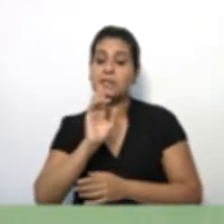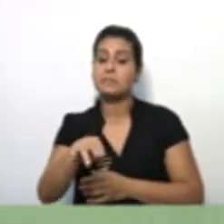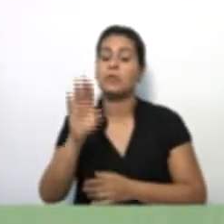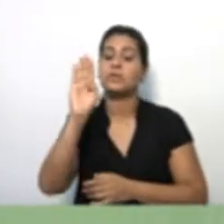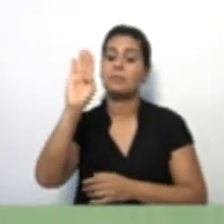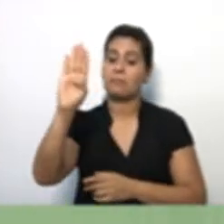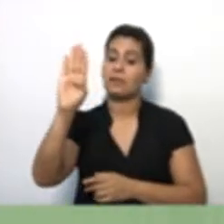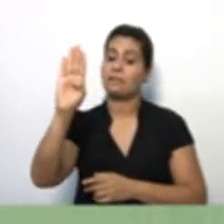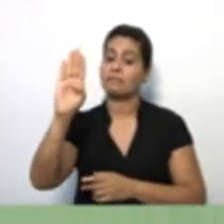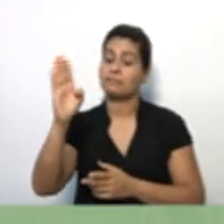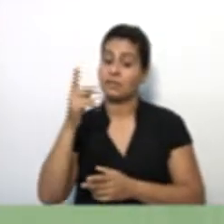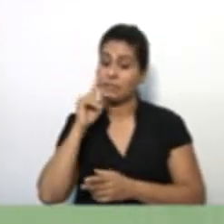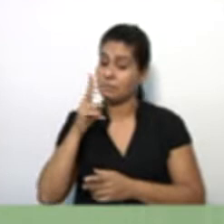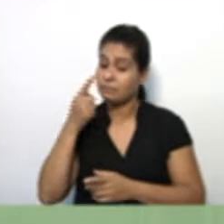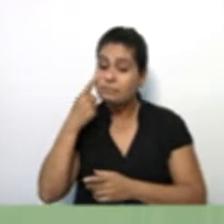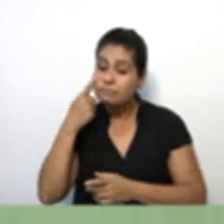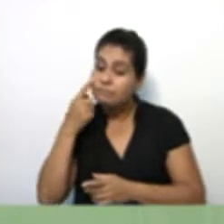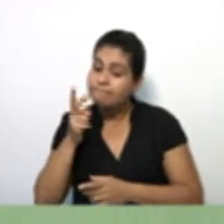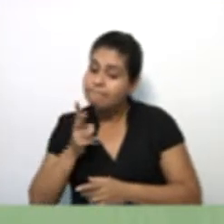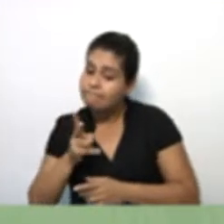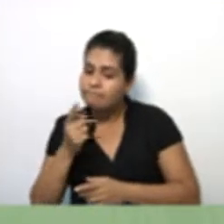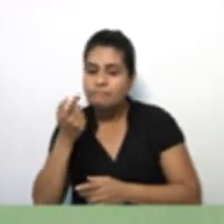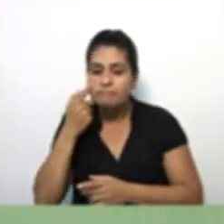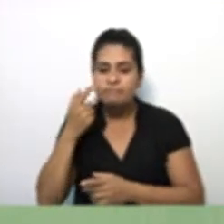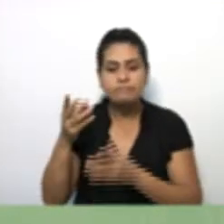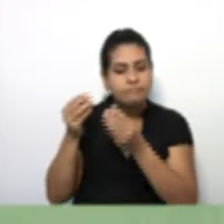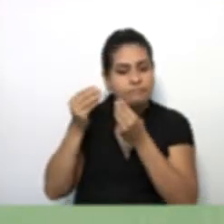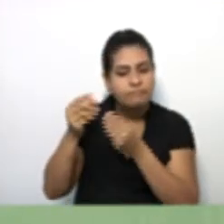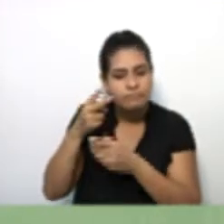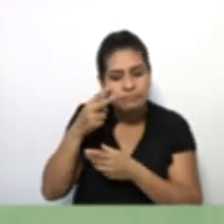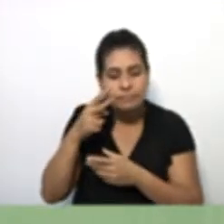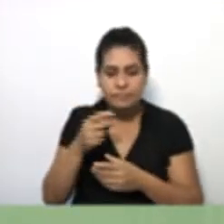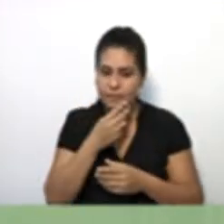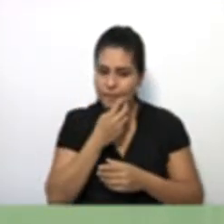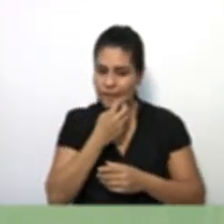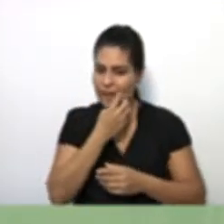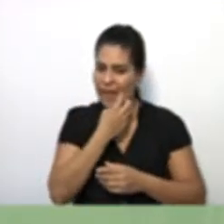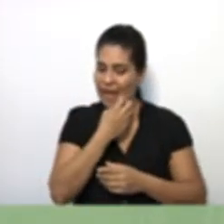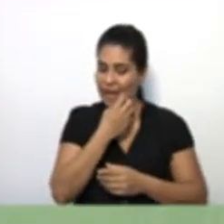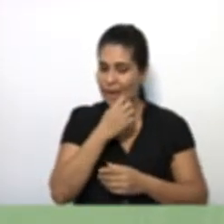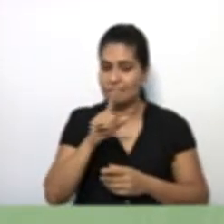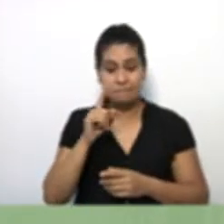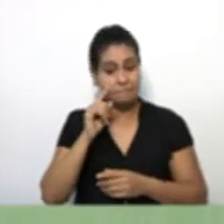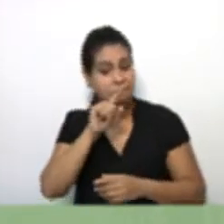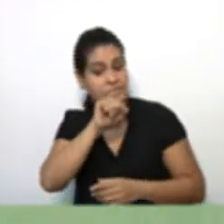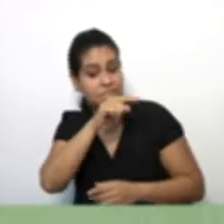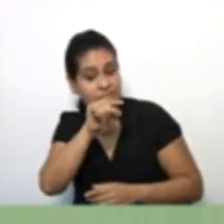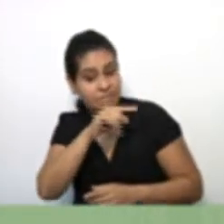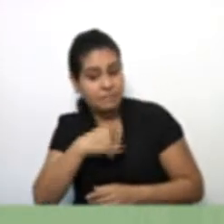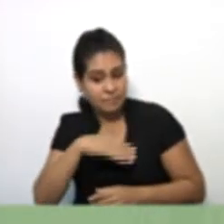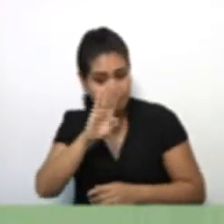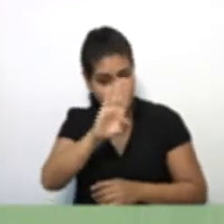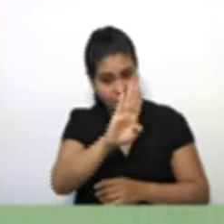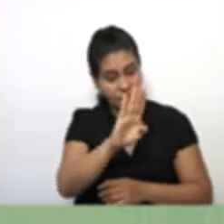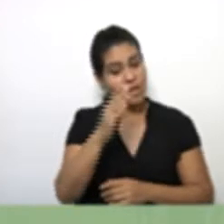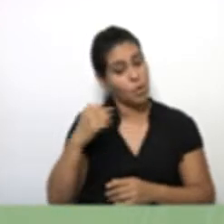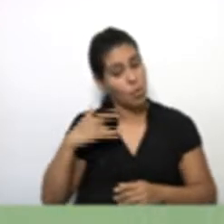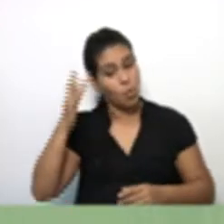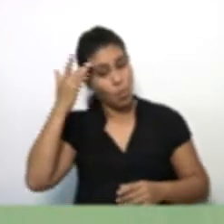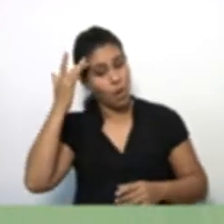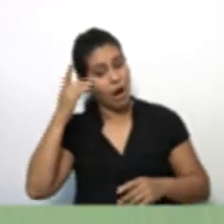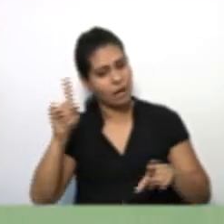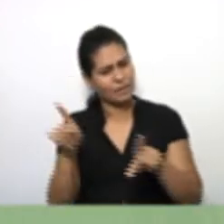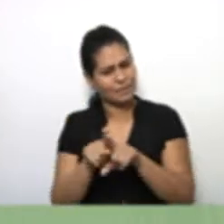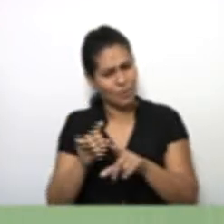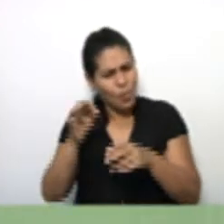marcar a Mas letra B. Mas vamos continuar. Depois vamos continuar, vamos ver o que dá. Ó, vou colocar um asteriscozinho aqui na letra B. Teve gente que marcou a letra B,